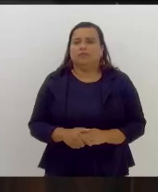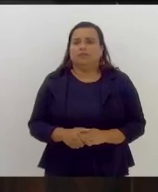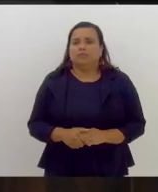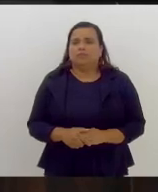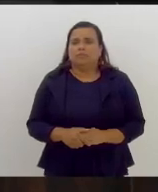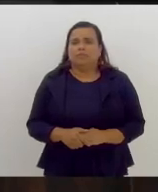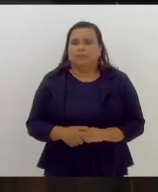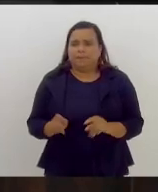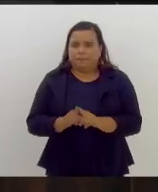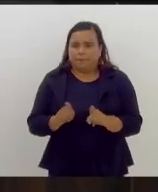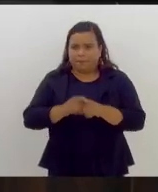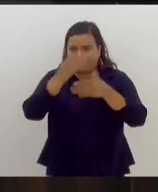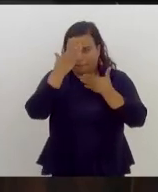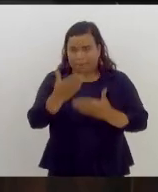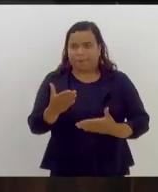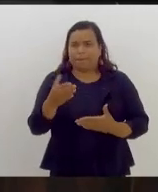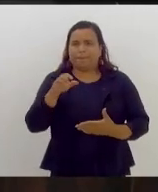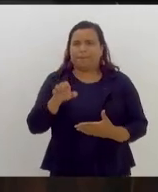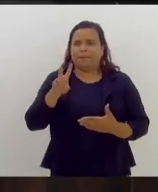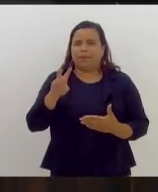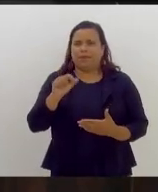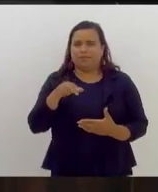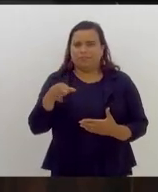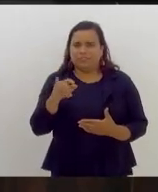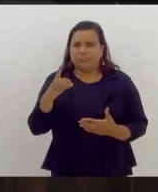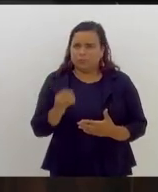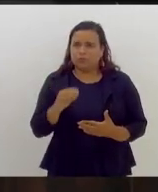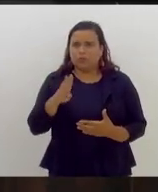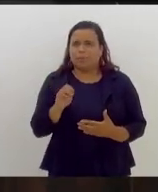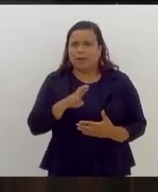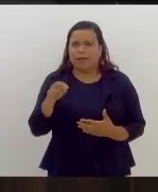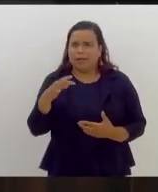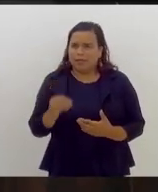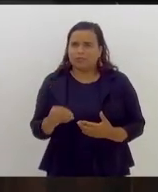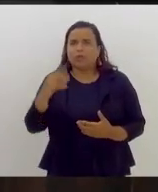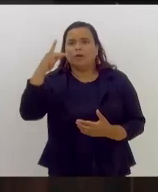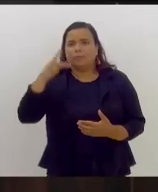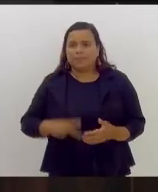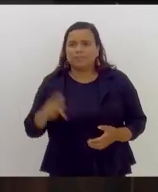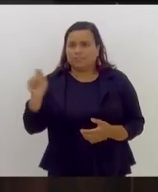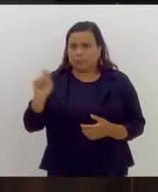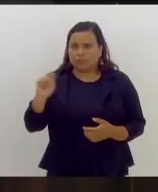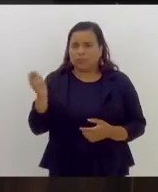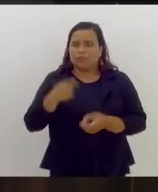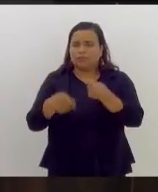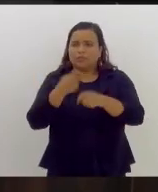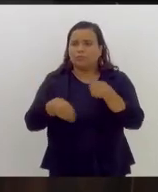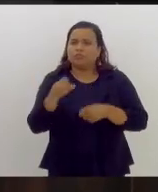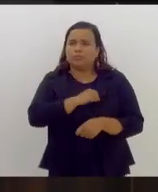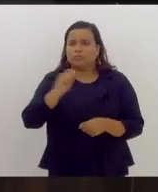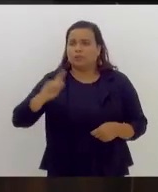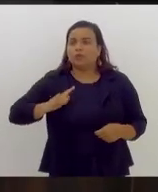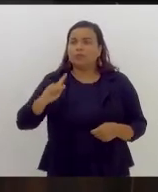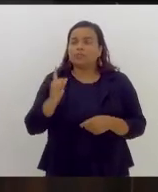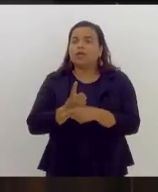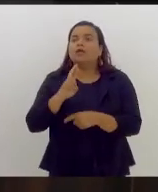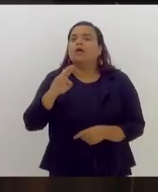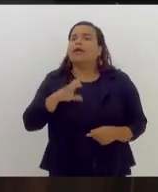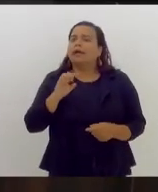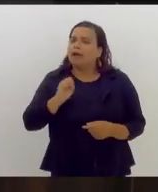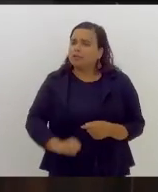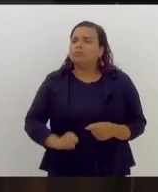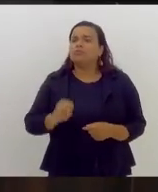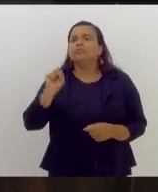Agradecer também Evanildo Barreto, presidente da Associação Comercial de São Gonçalo, doutor Carlos Jarnan,